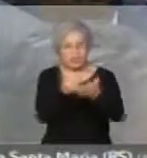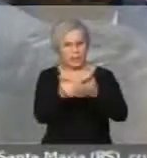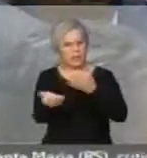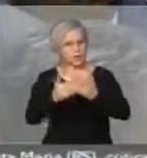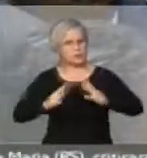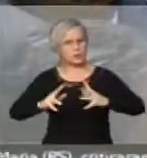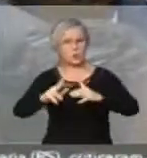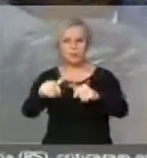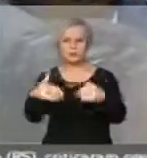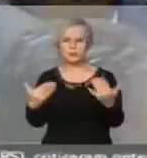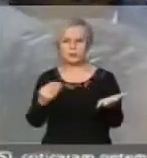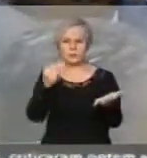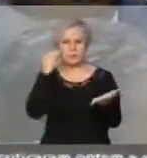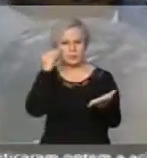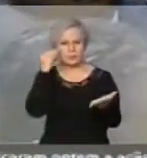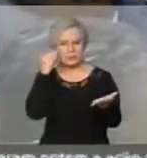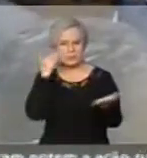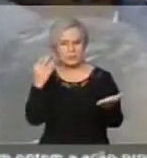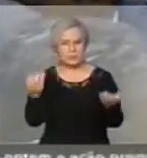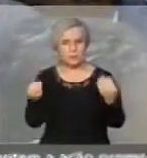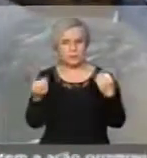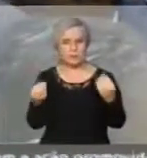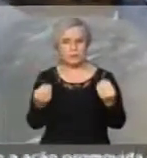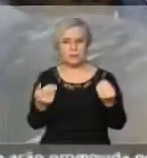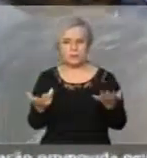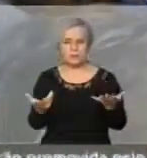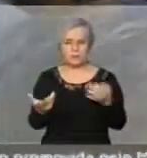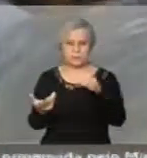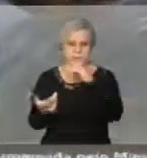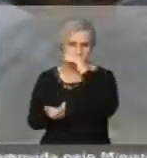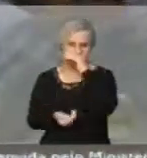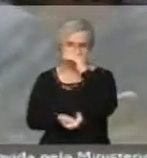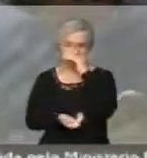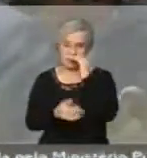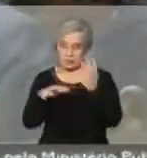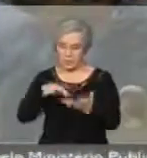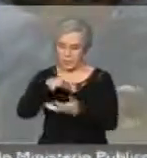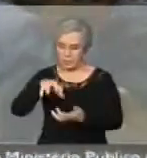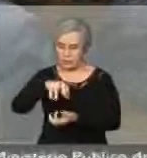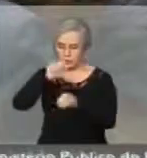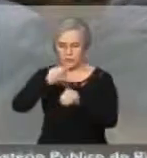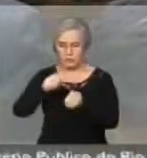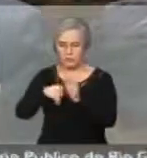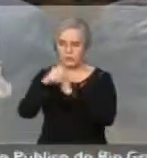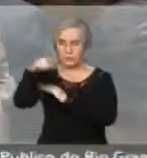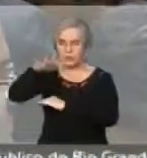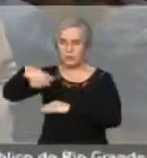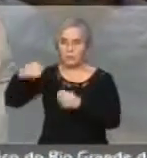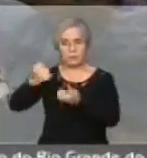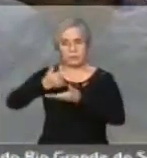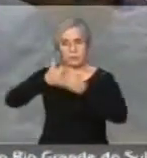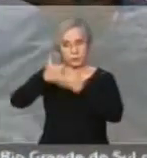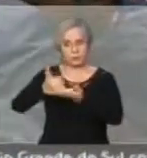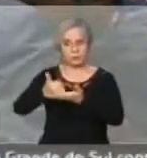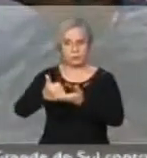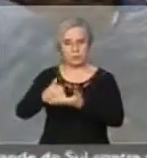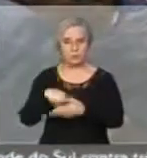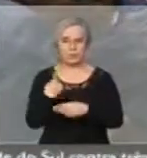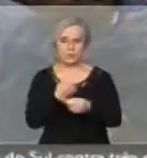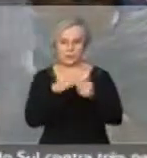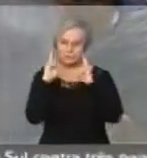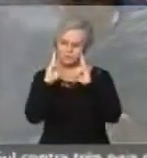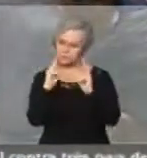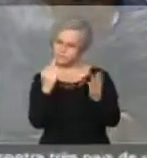para evitar um dano tão grande a um avanço na sustentabilidade, sobretudo naquela região. Nós temos ouvido com